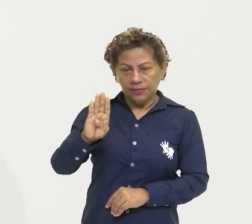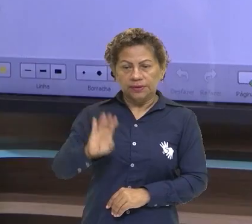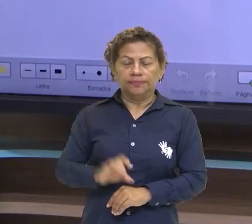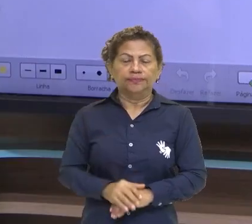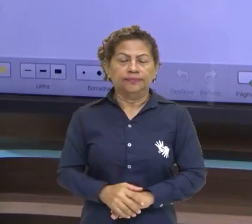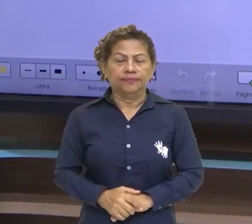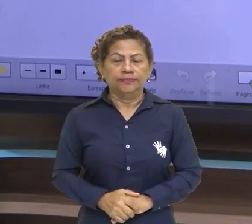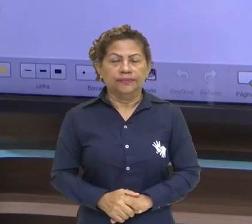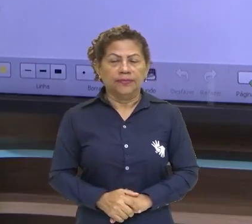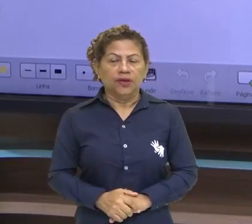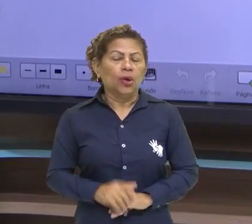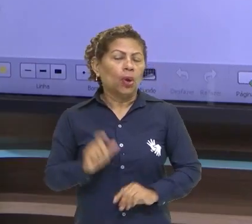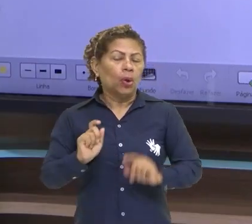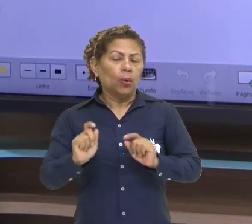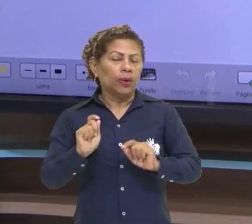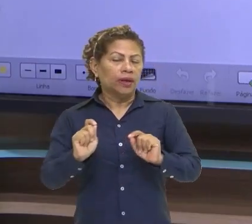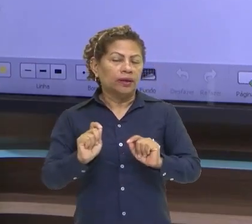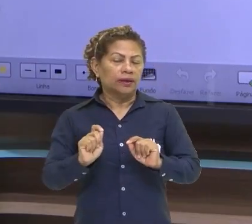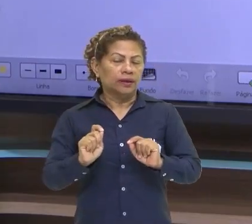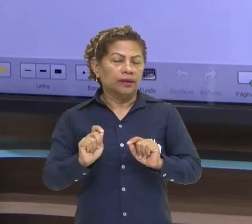ele pode dar